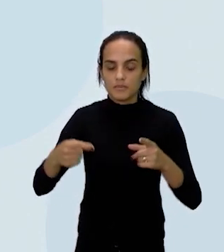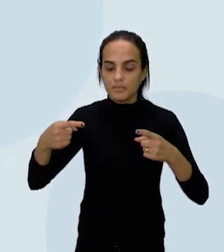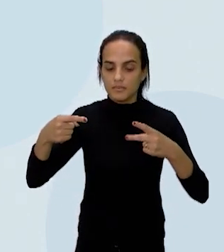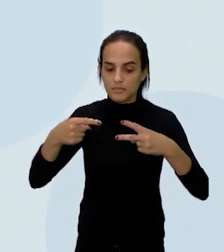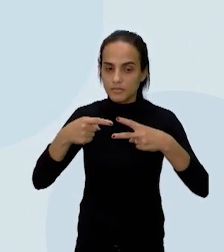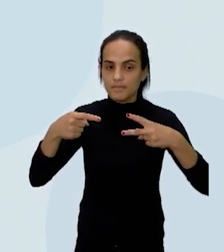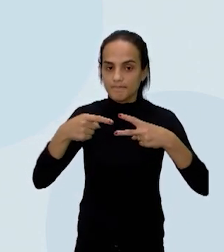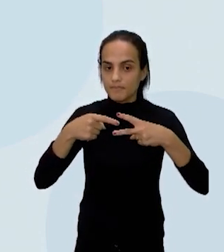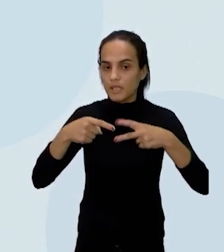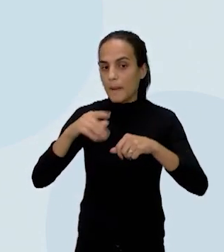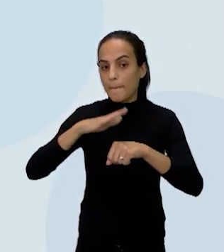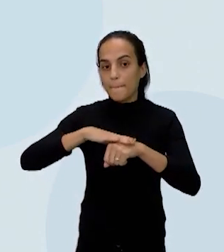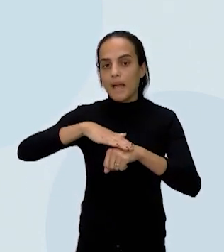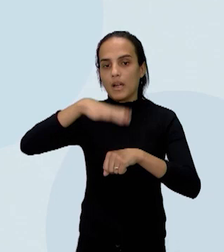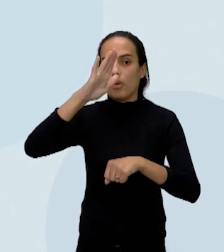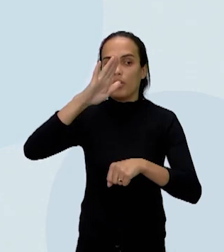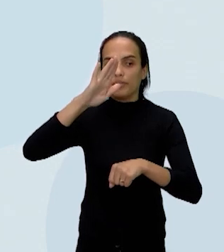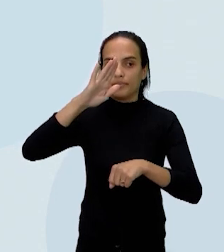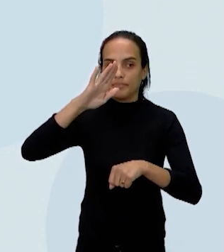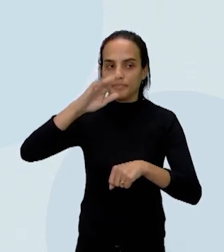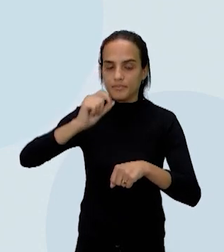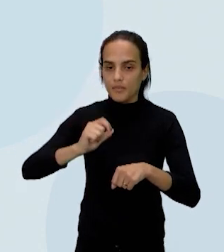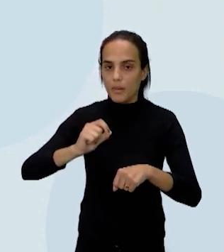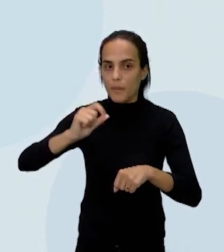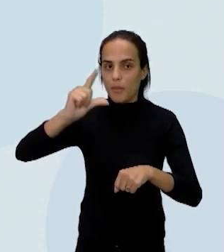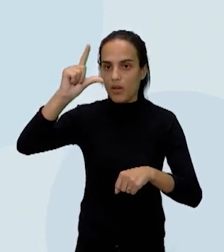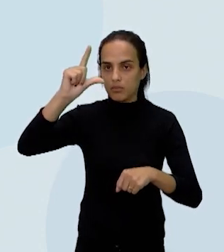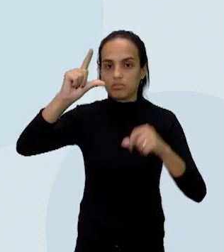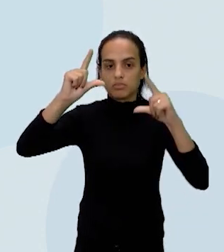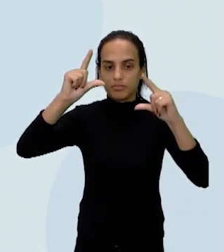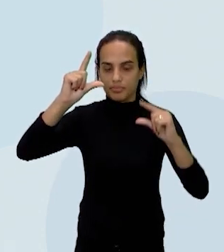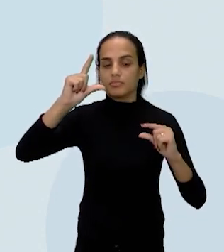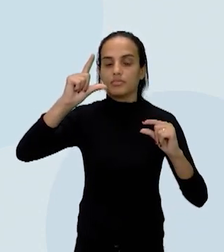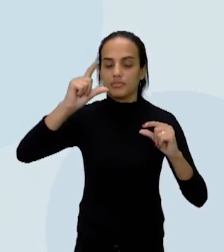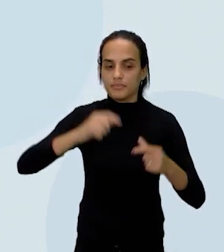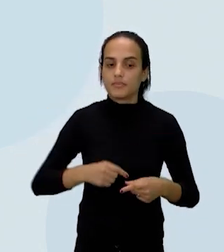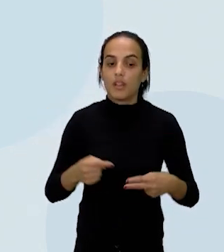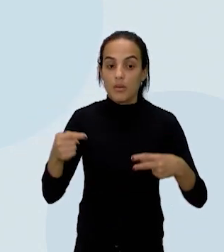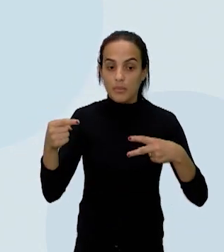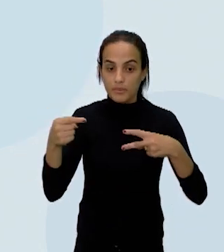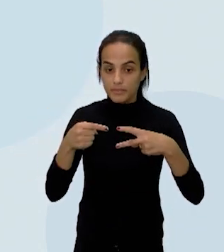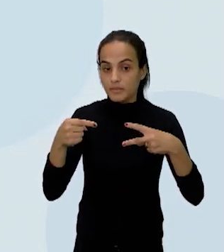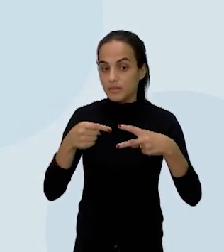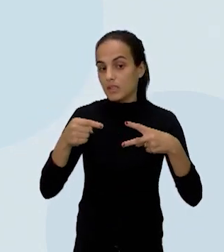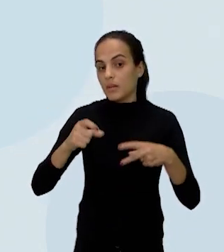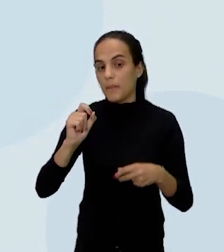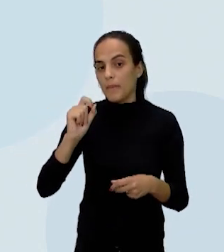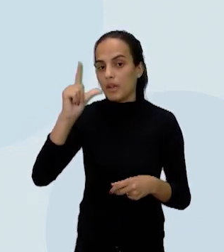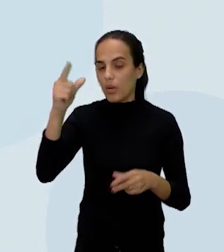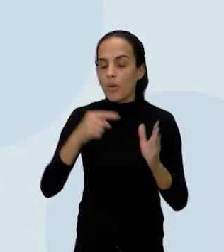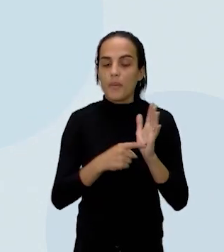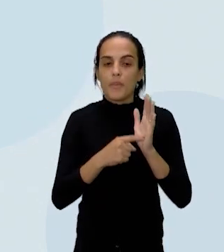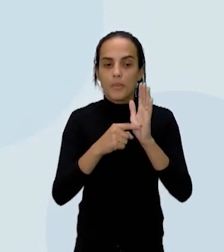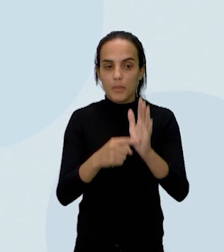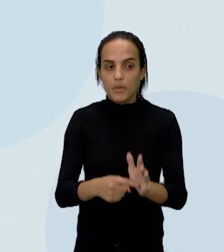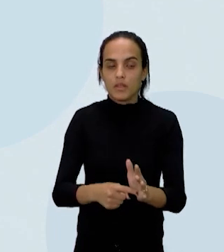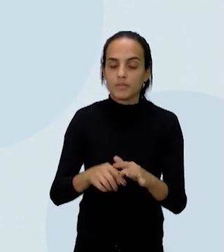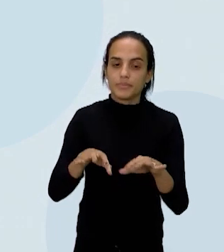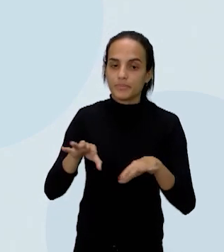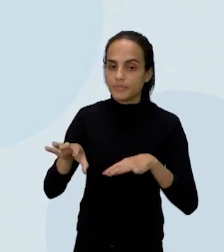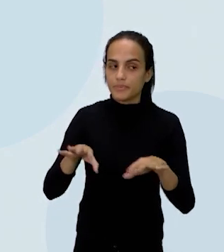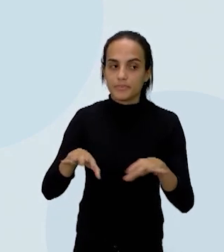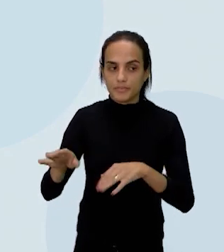maior que a outra. Então, quando tem essa seta maior, indica que a reação está deslocando para a